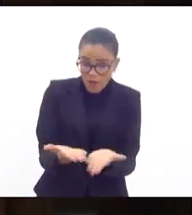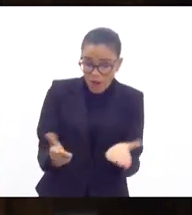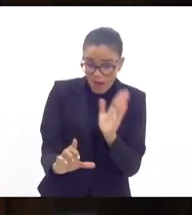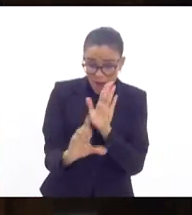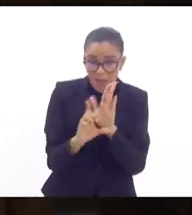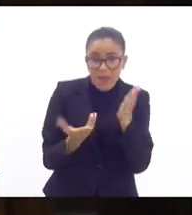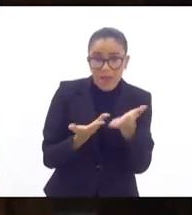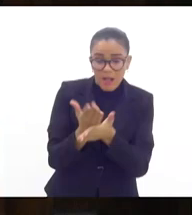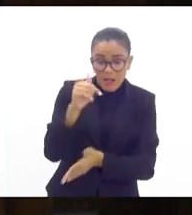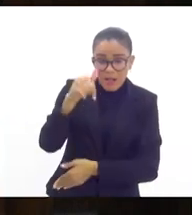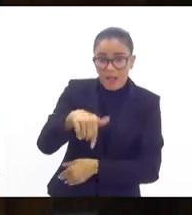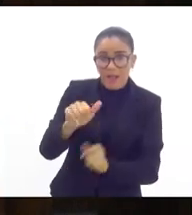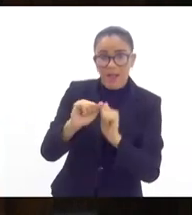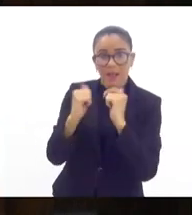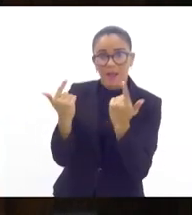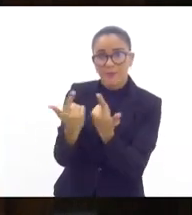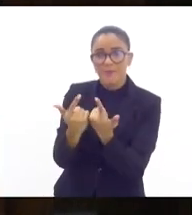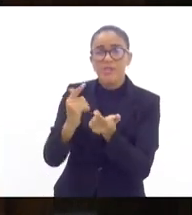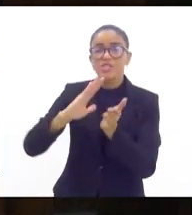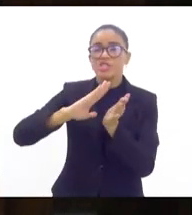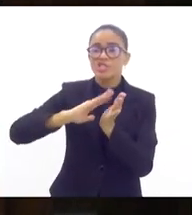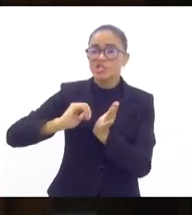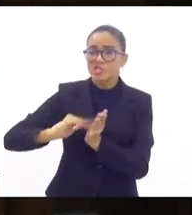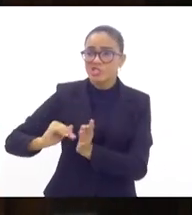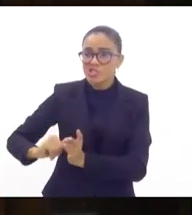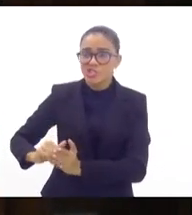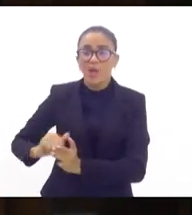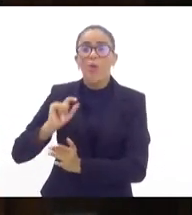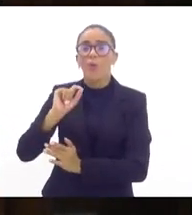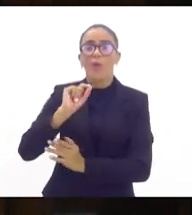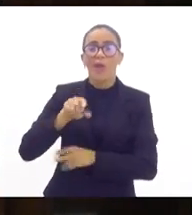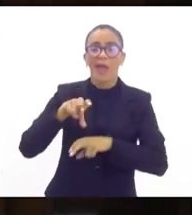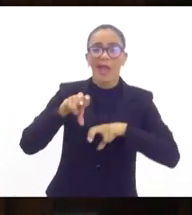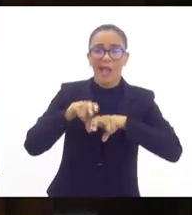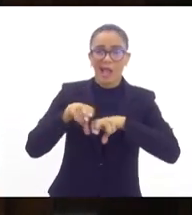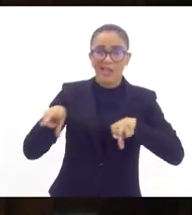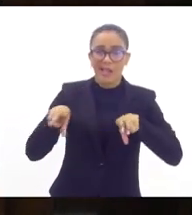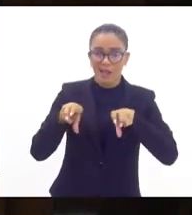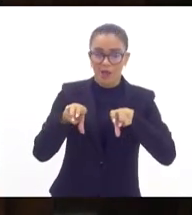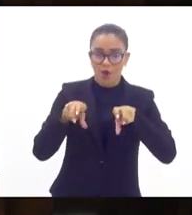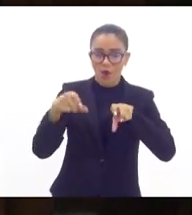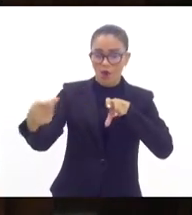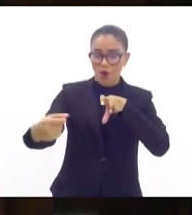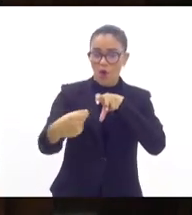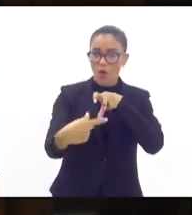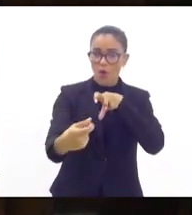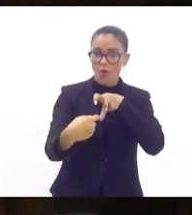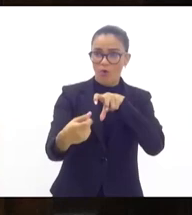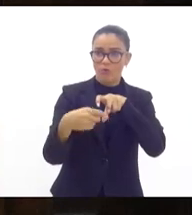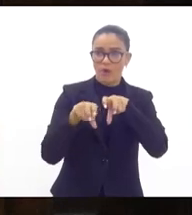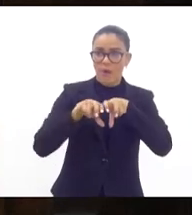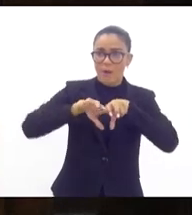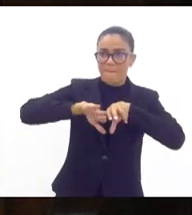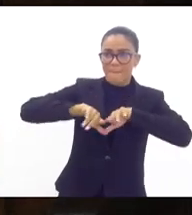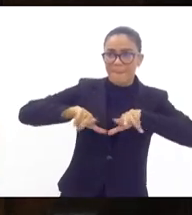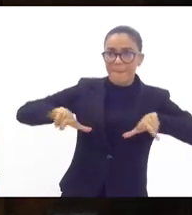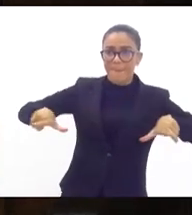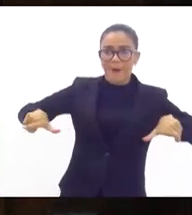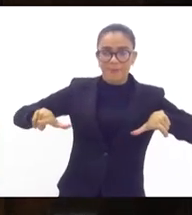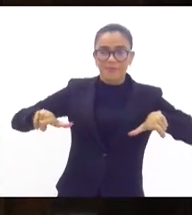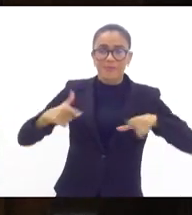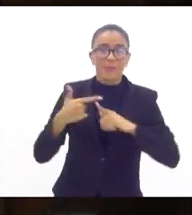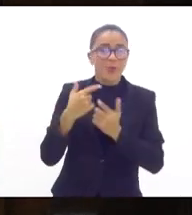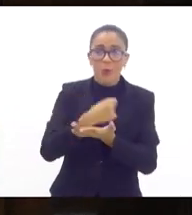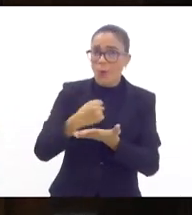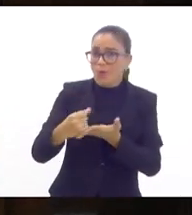aprovada nessa casa de tirar as cadeiras atrás do gol para você ter um setor Popular não foi feita ainda porque a concessão não